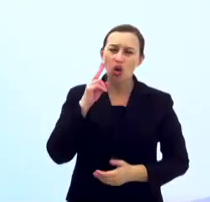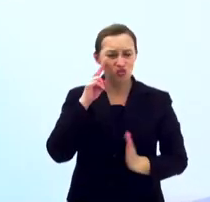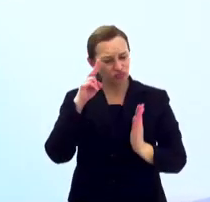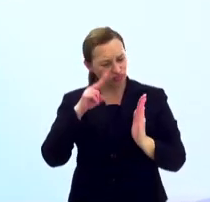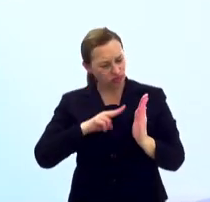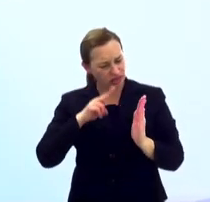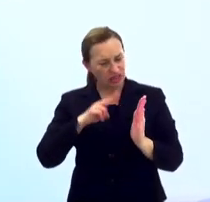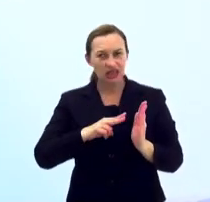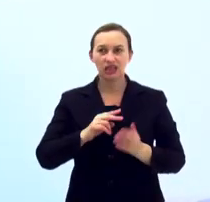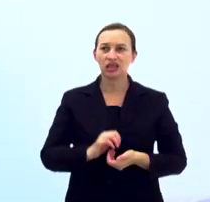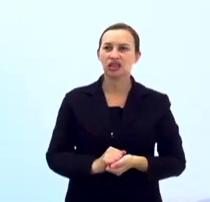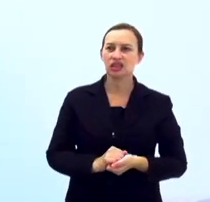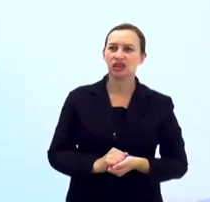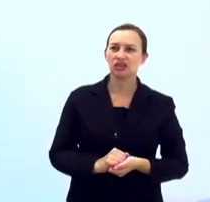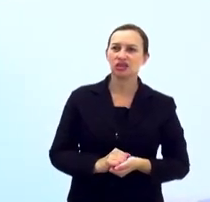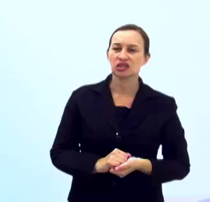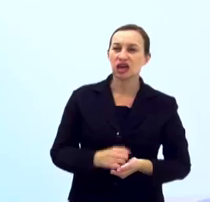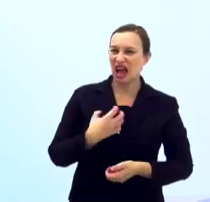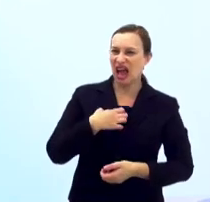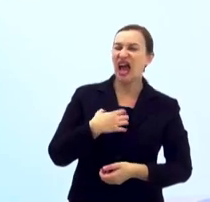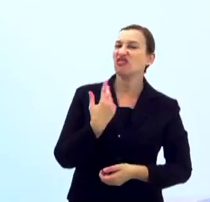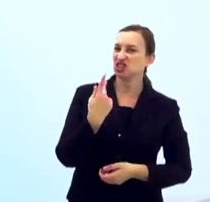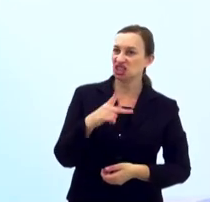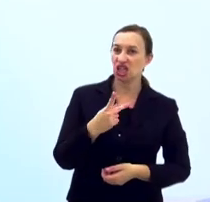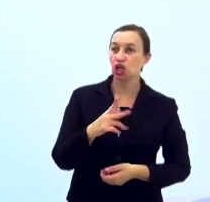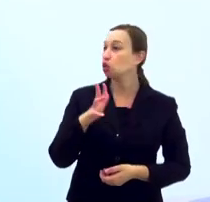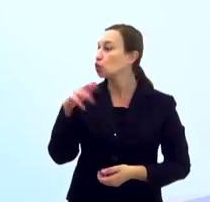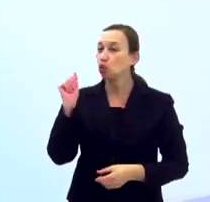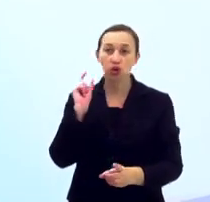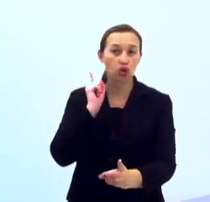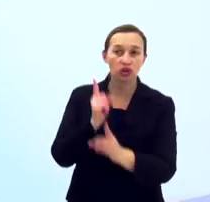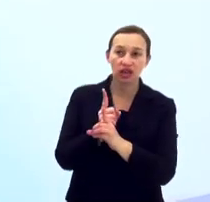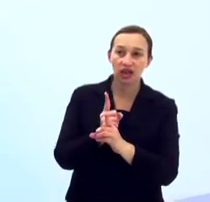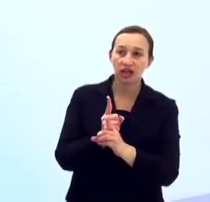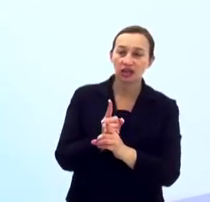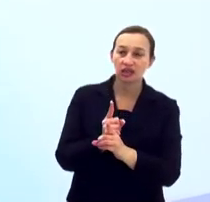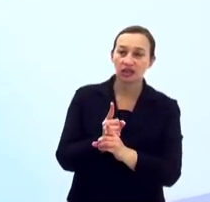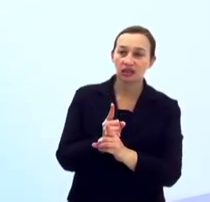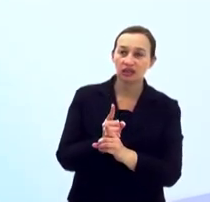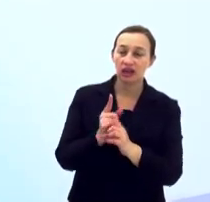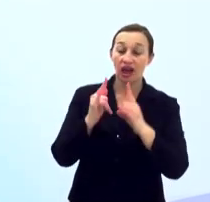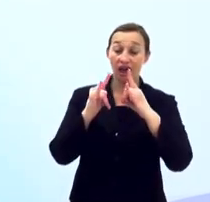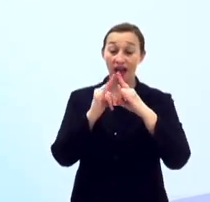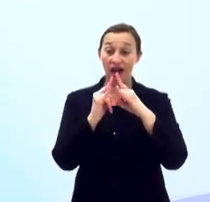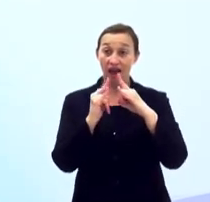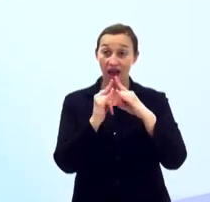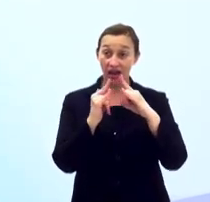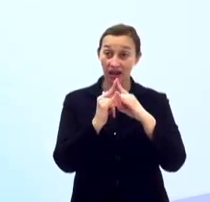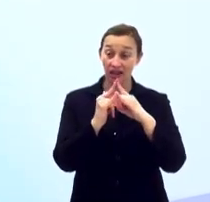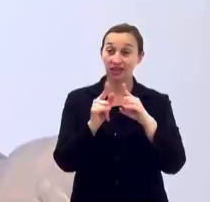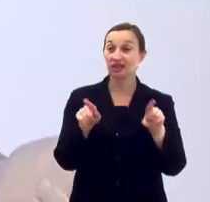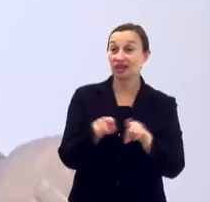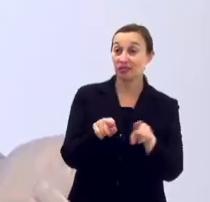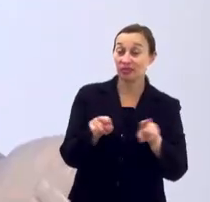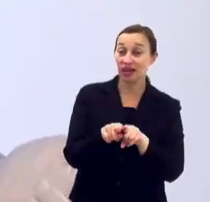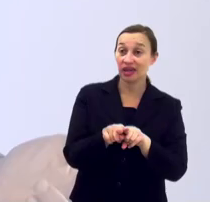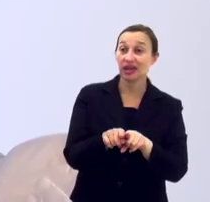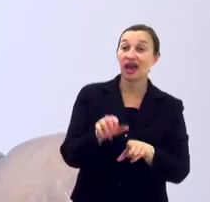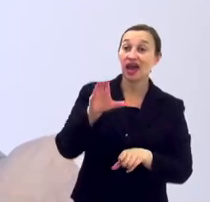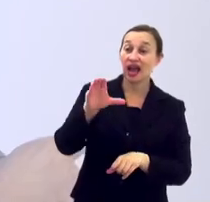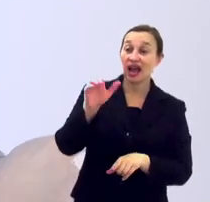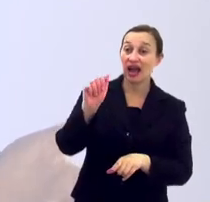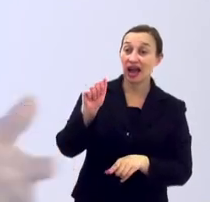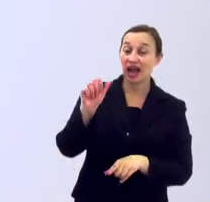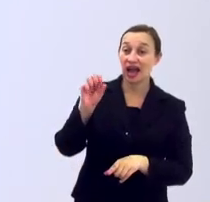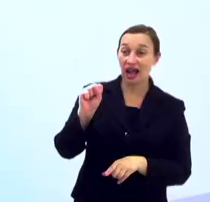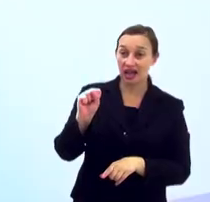Eu li que a grande frustração dele nunca ter encontrado a arca nem o cálice. E era o